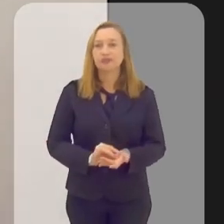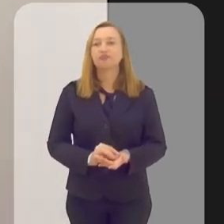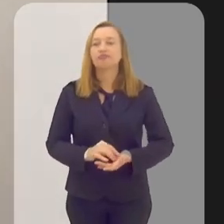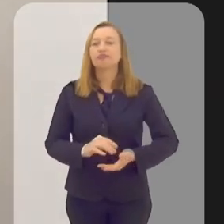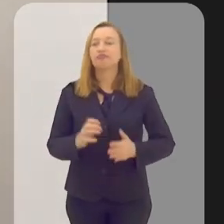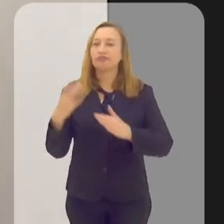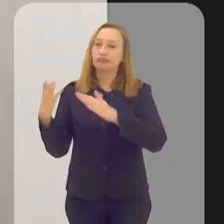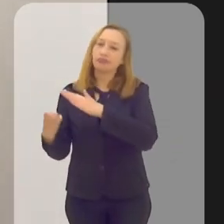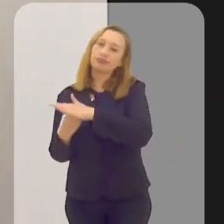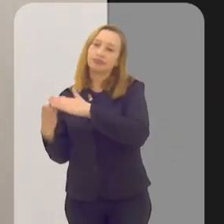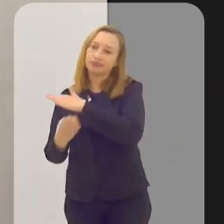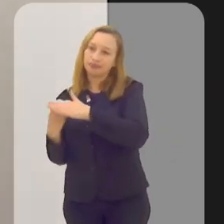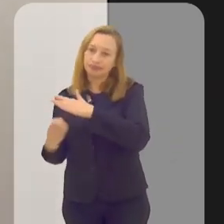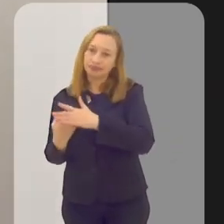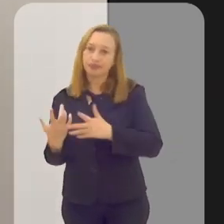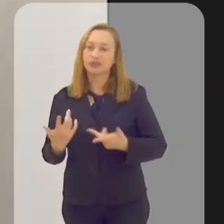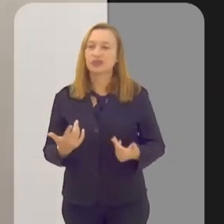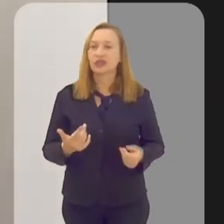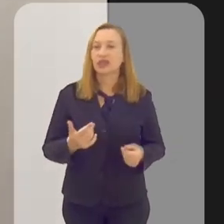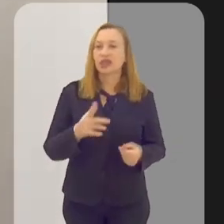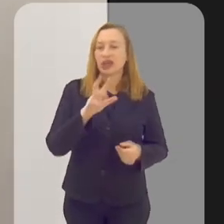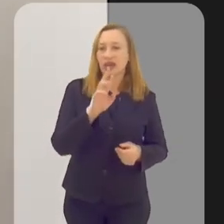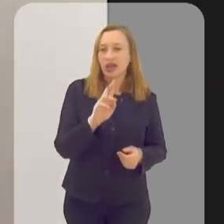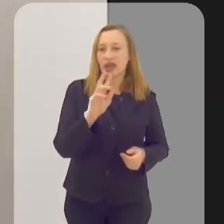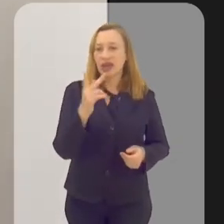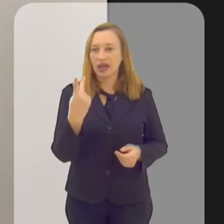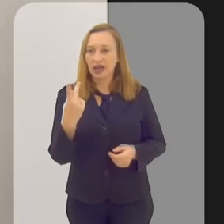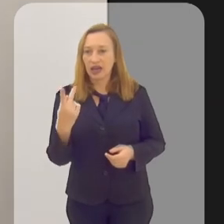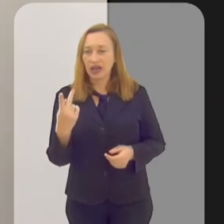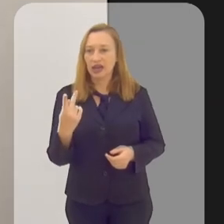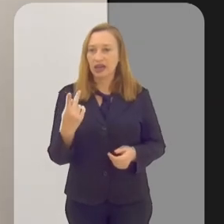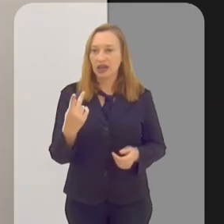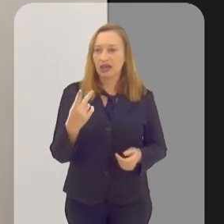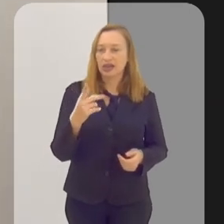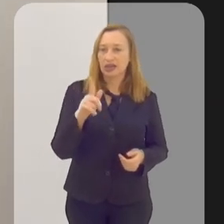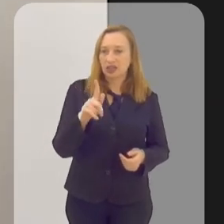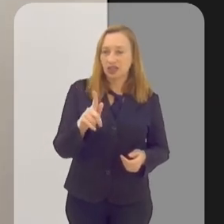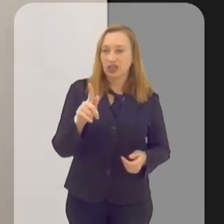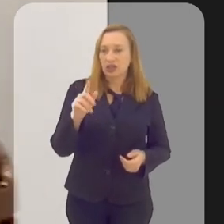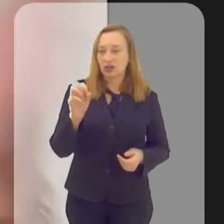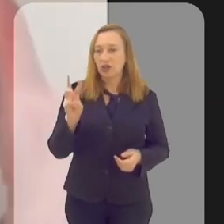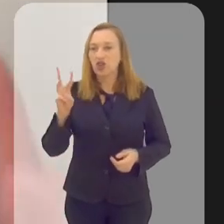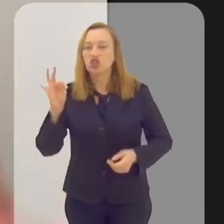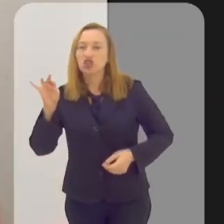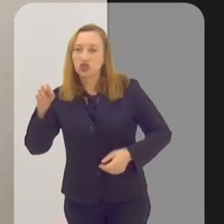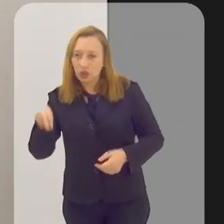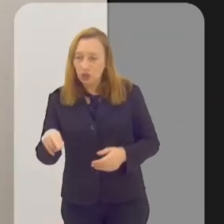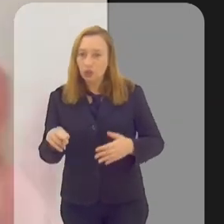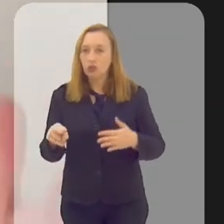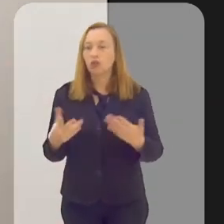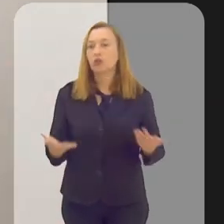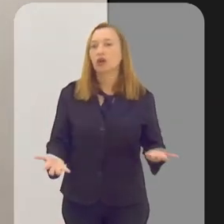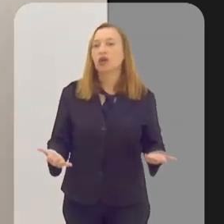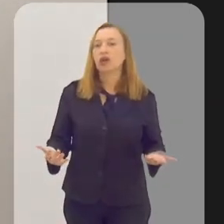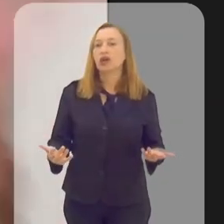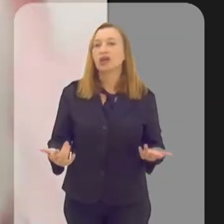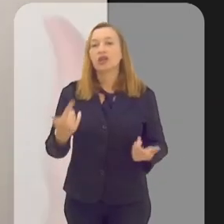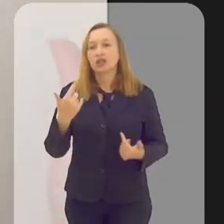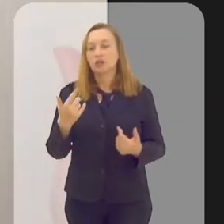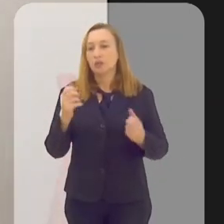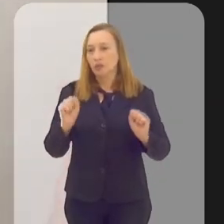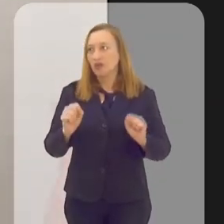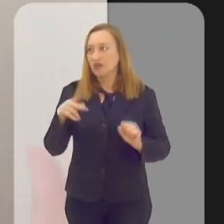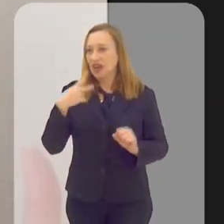diferença verdadeira, né? Porque aquelas empresas que estão fazendo o RH washing, o SG washing, o green washing,